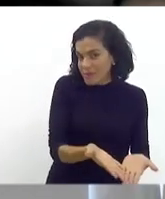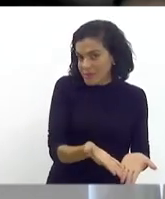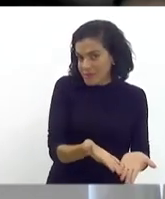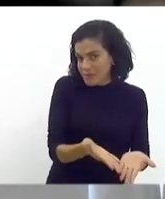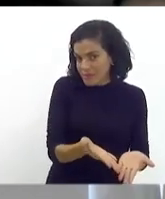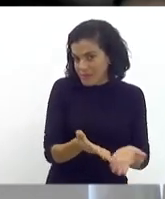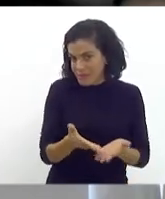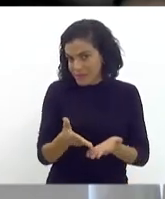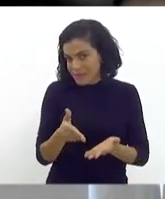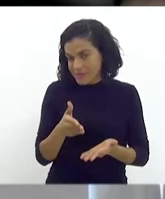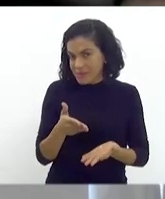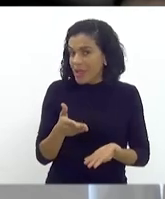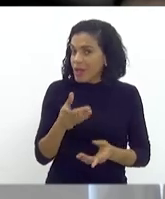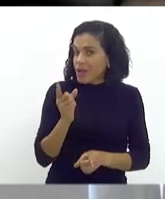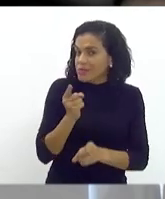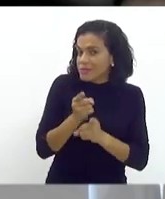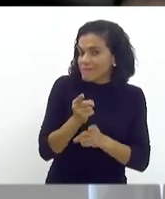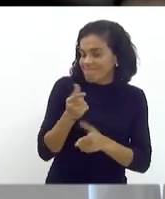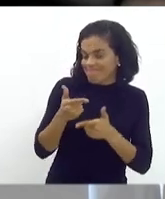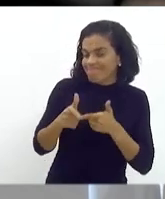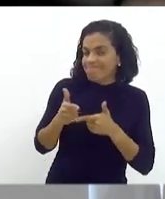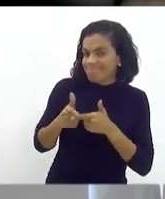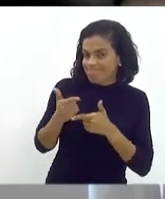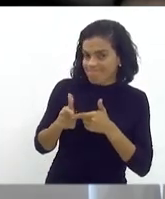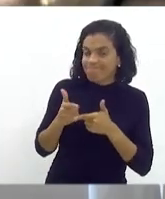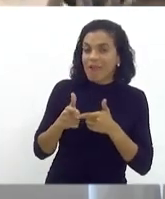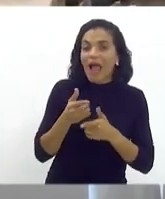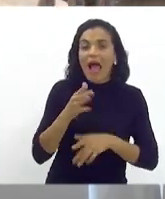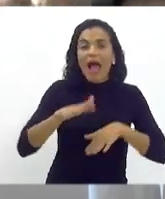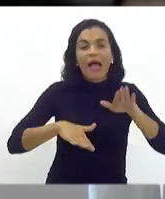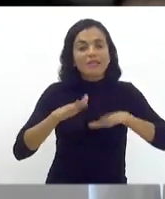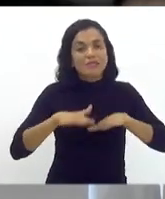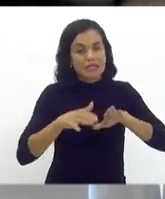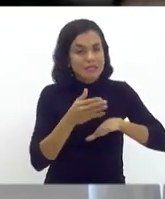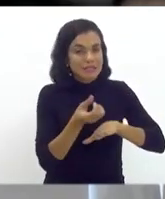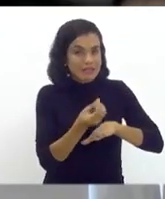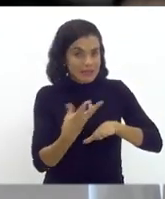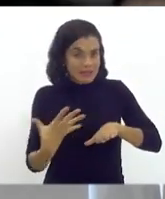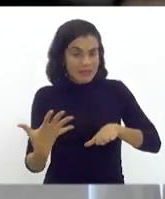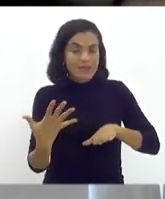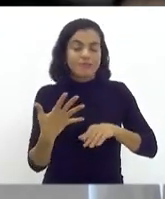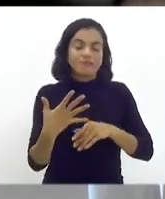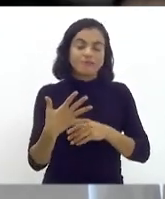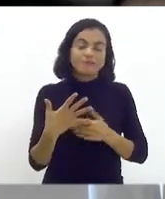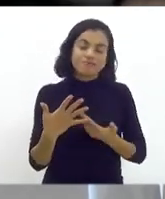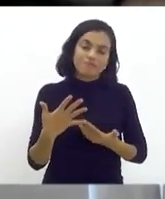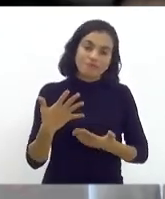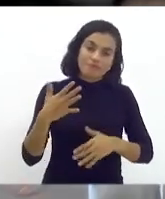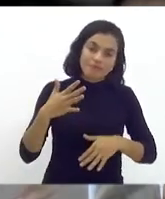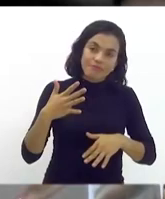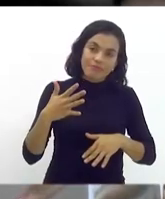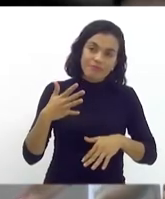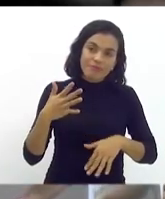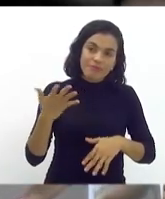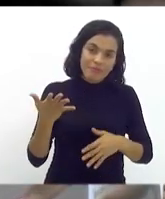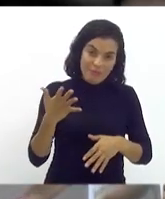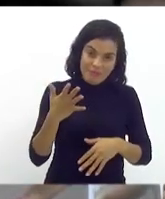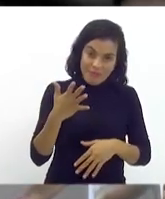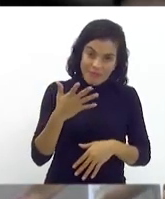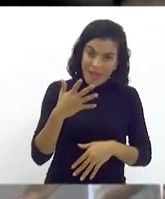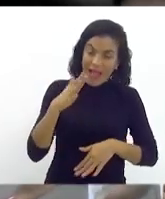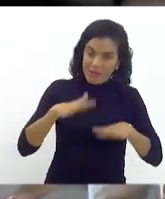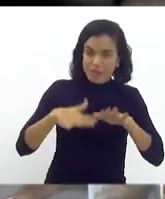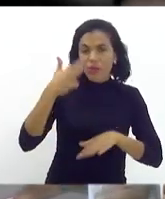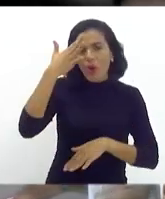né Nós identificamos alguns problemas muita das vezes a gente a gente quer dizer que